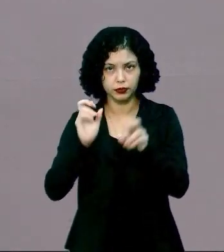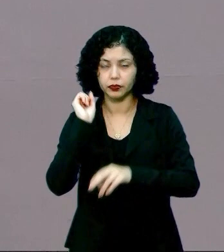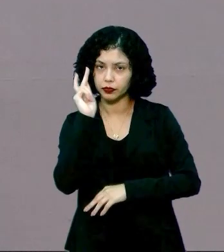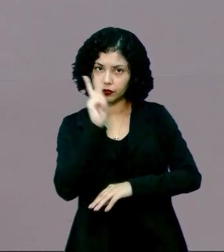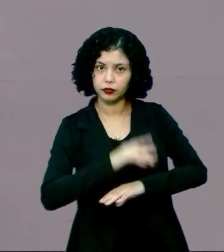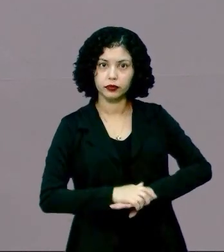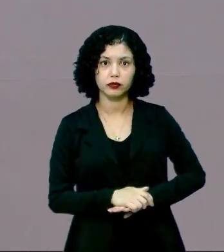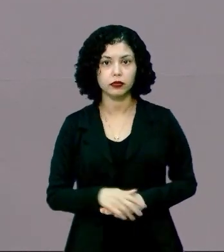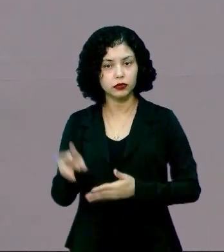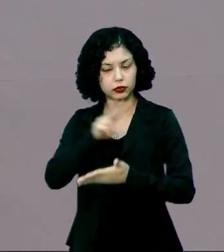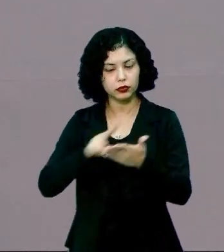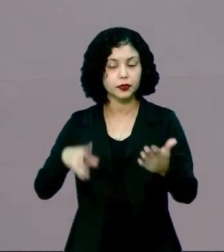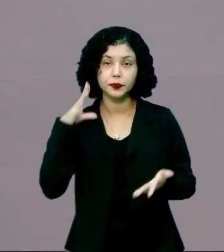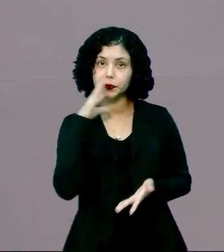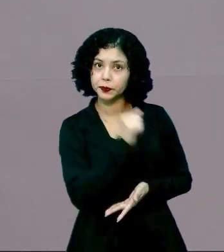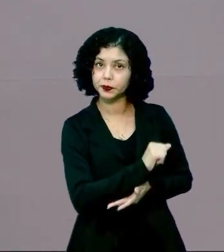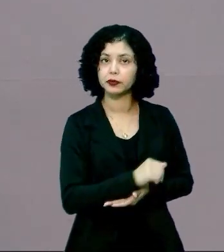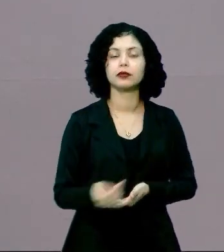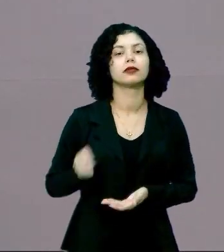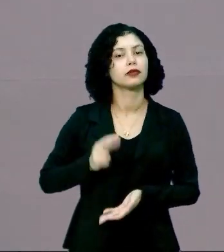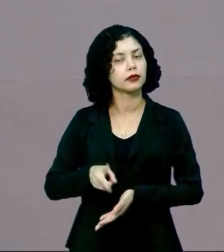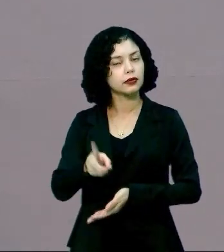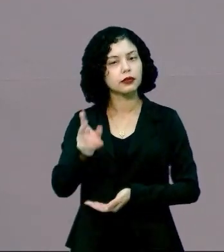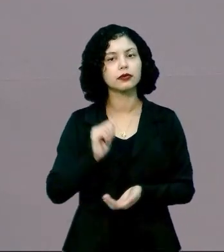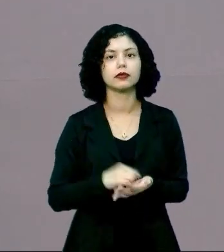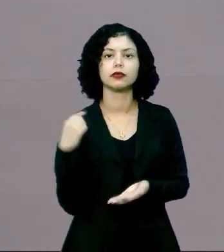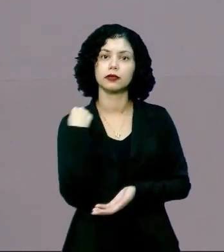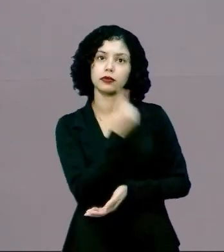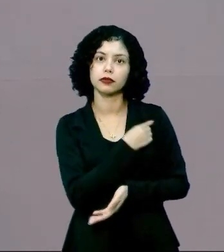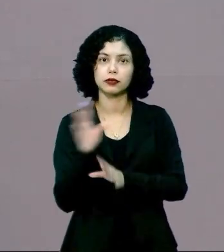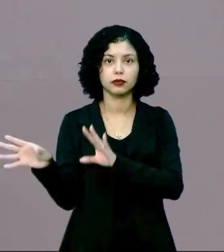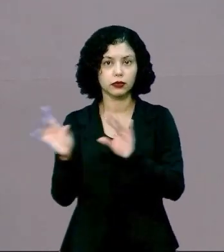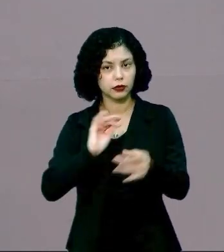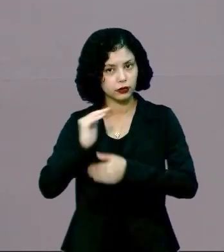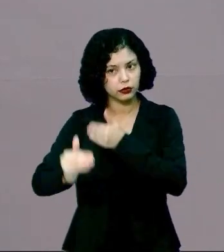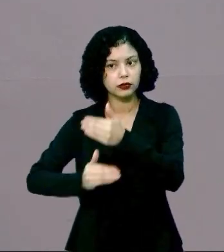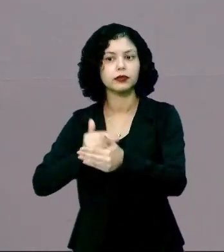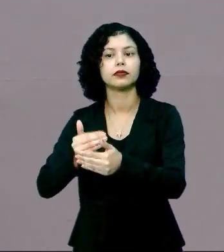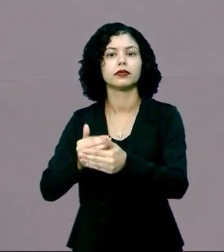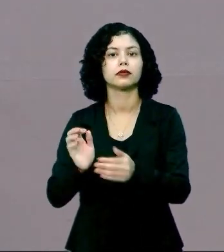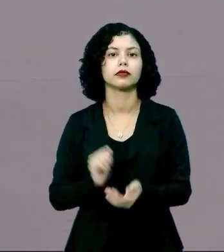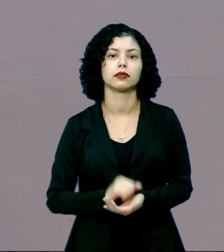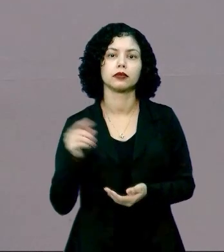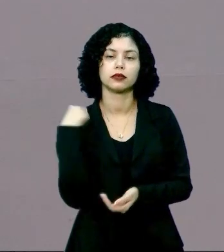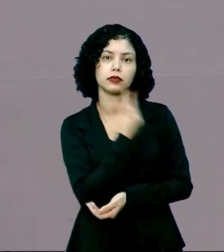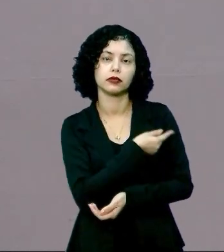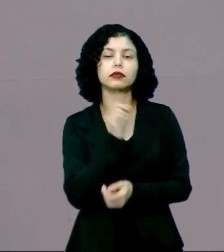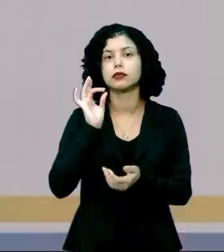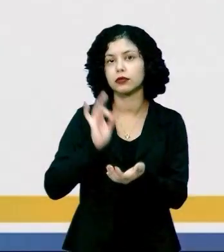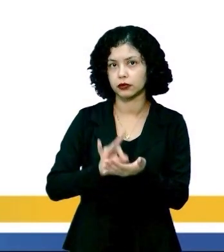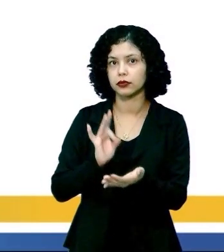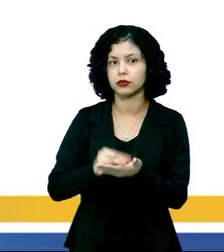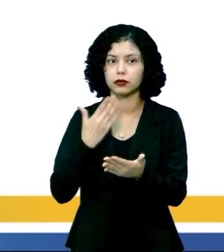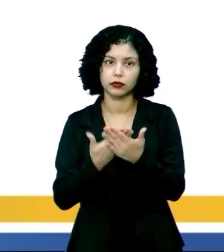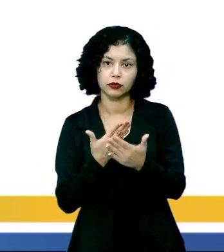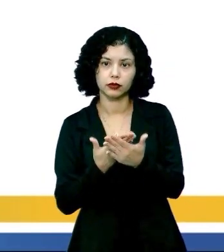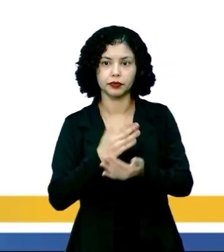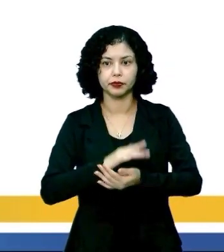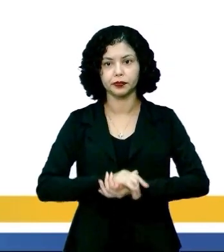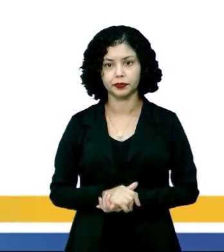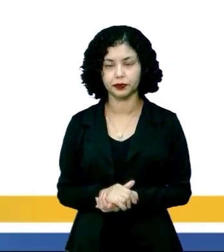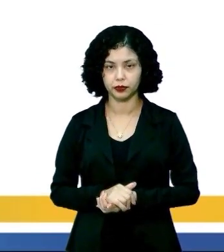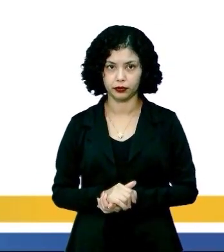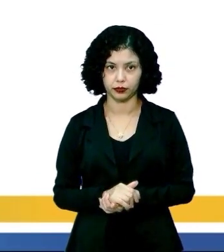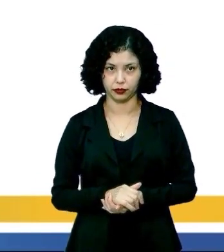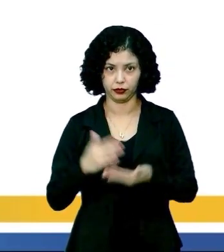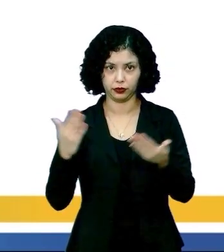Então, vou fazer uma leitura breve e aí, logo em seguida, nós iremos passar para a parte do desenvolvimento, que é a parte que nós estamos realmente estudando.